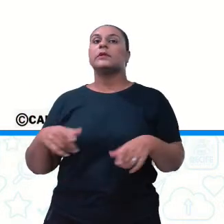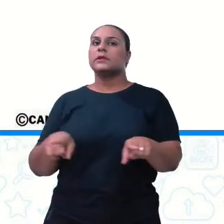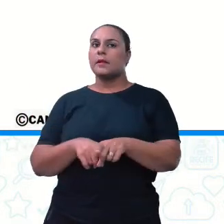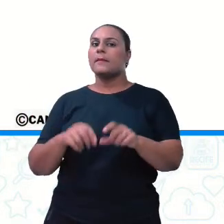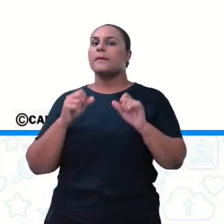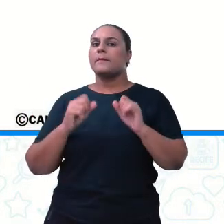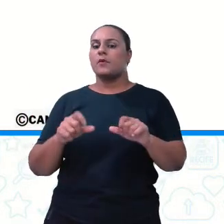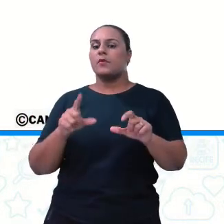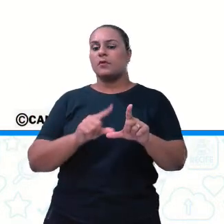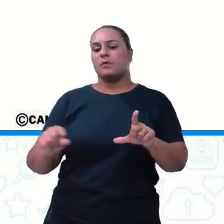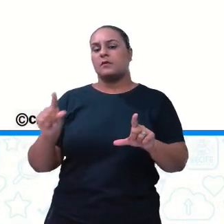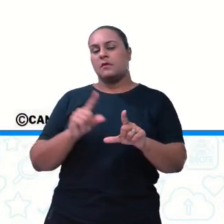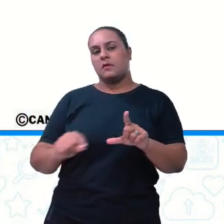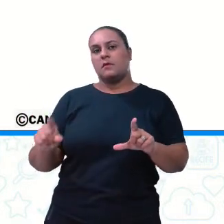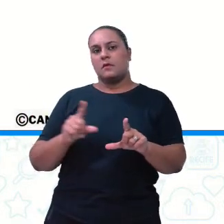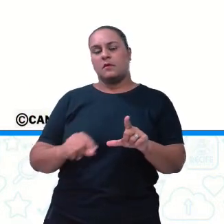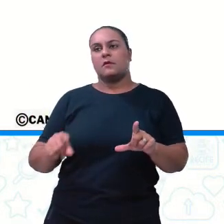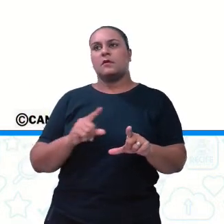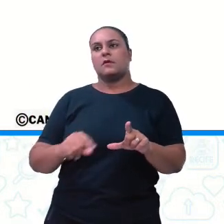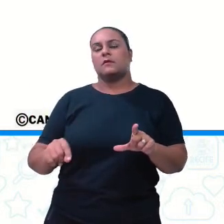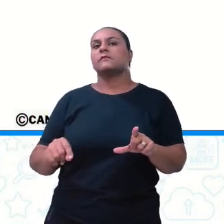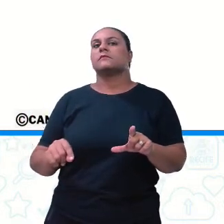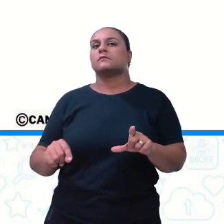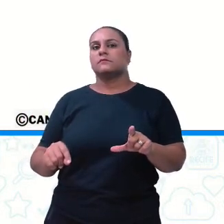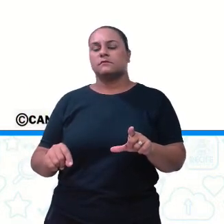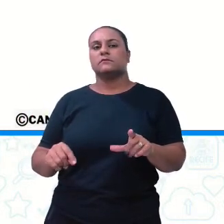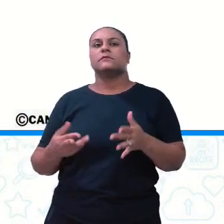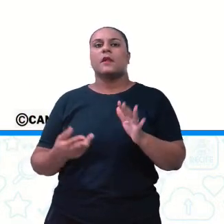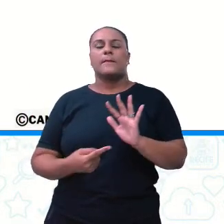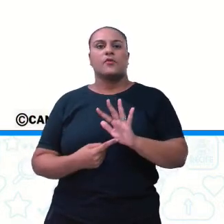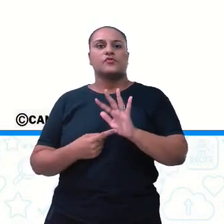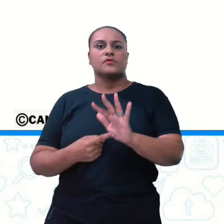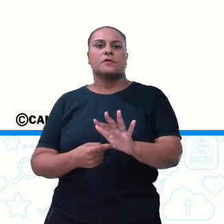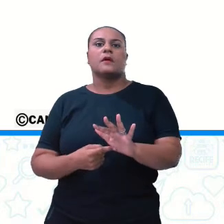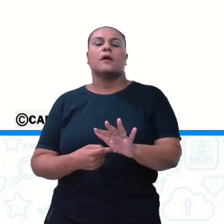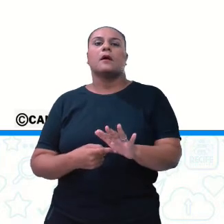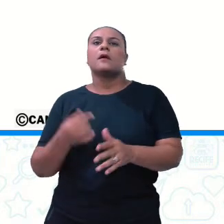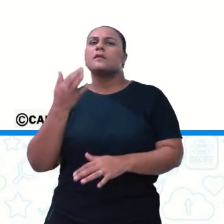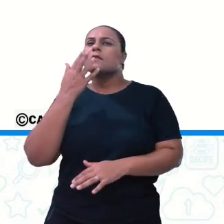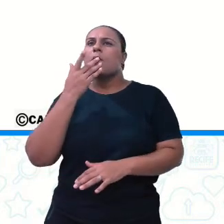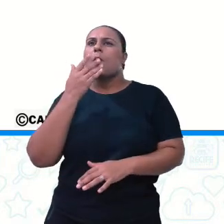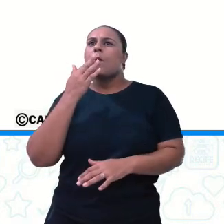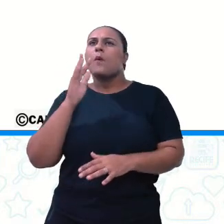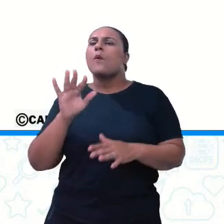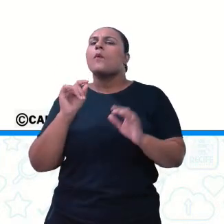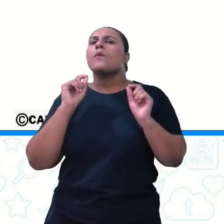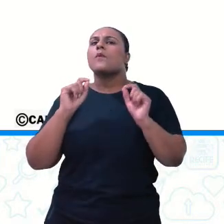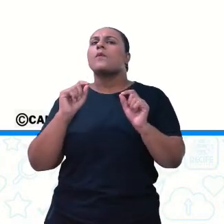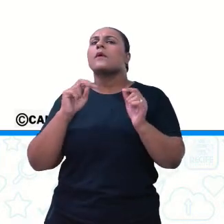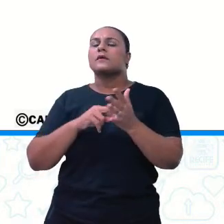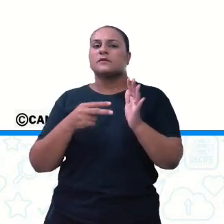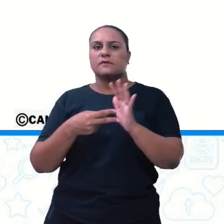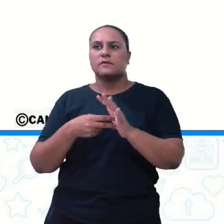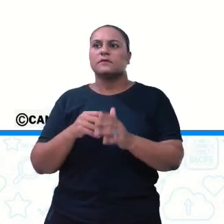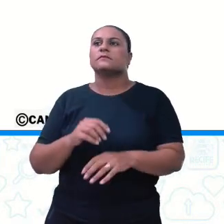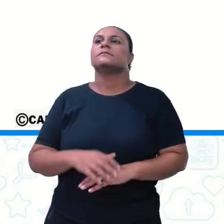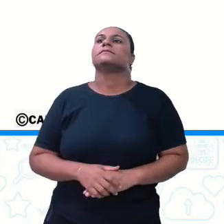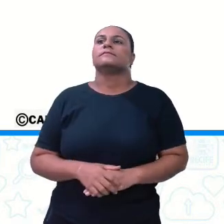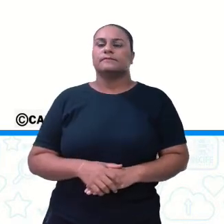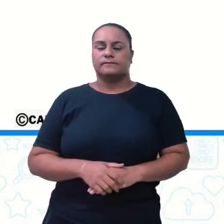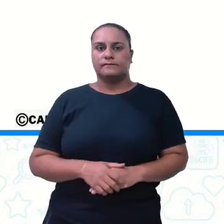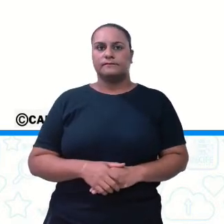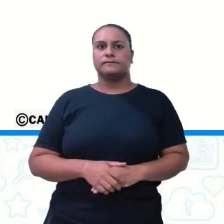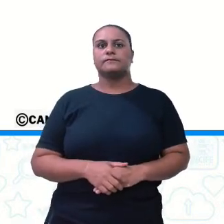legenda para dizer o que cada cor daquela significa. Essa legenda aí eu tenho vermelho para menina e